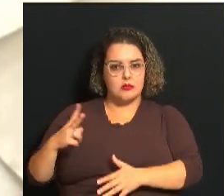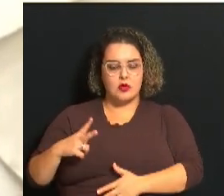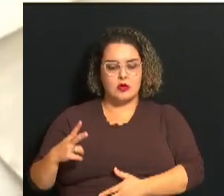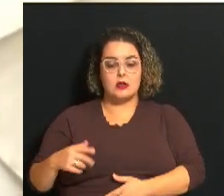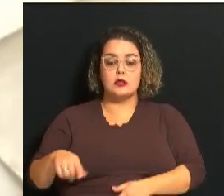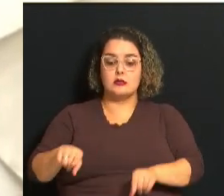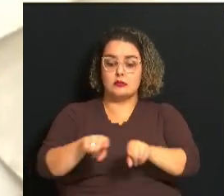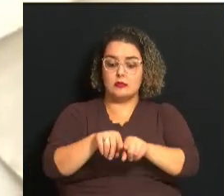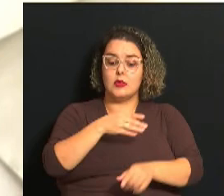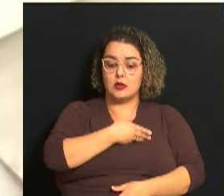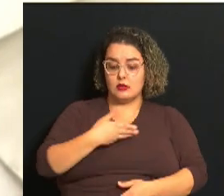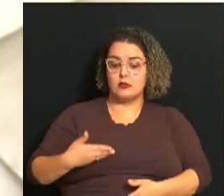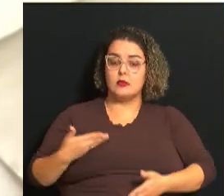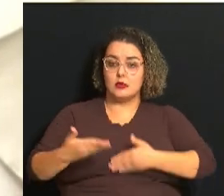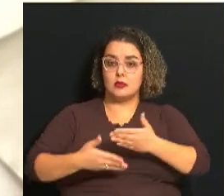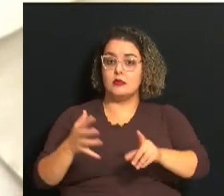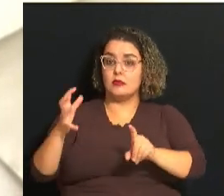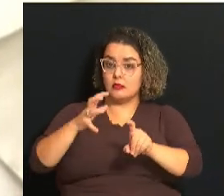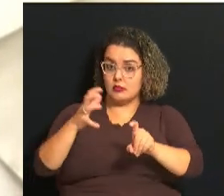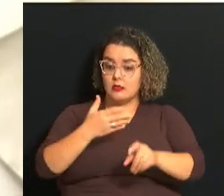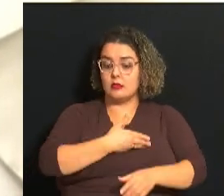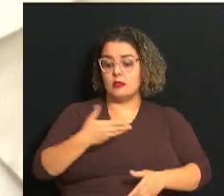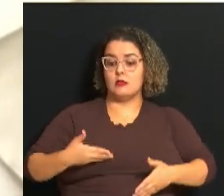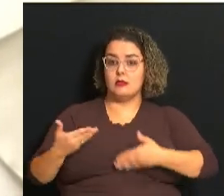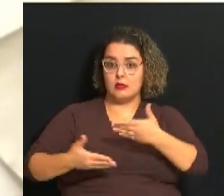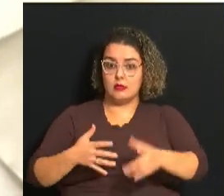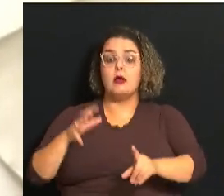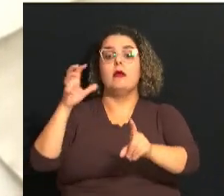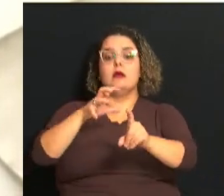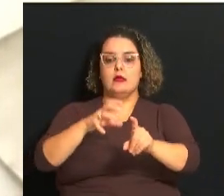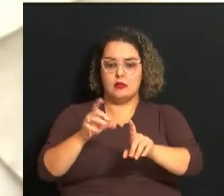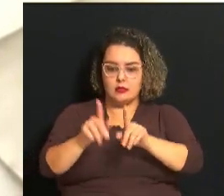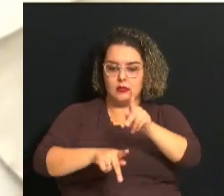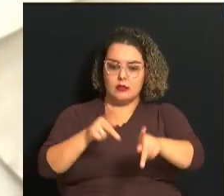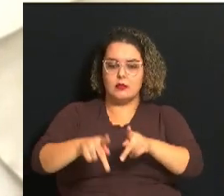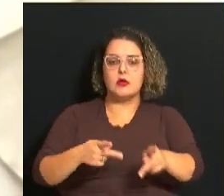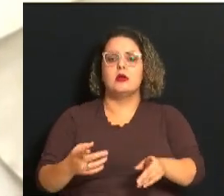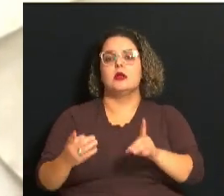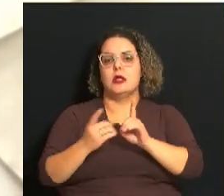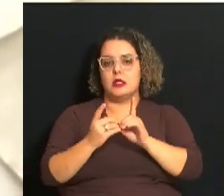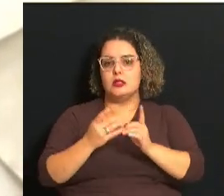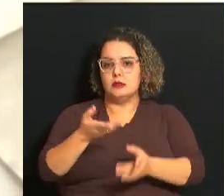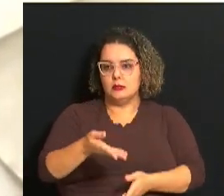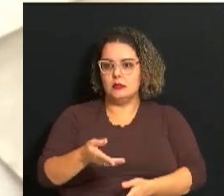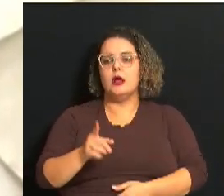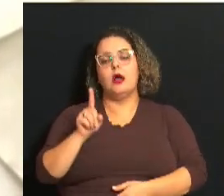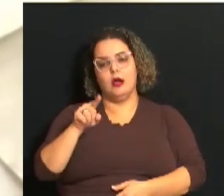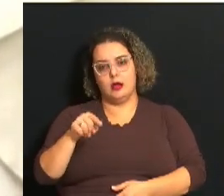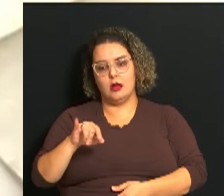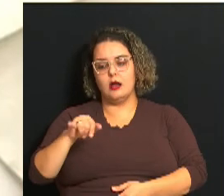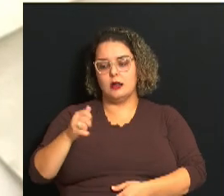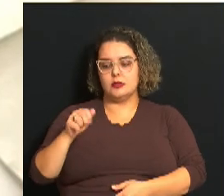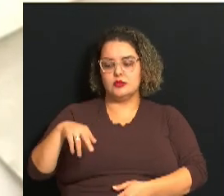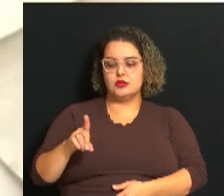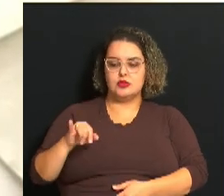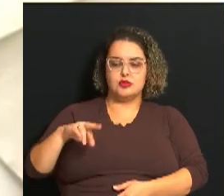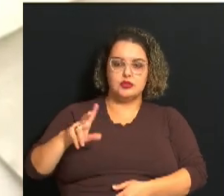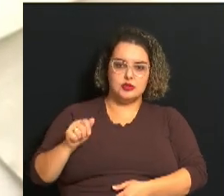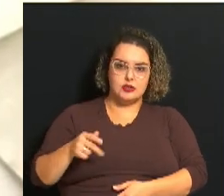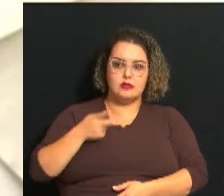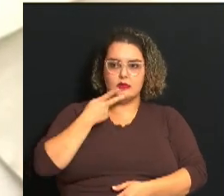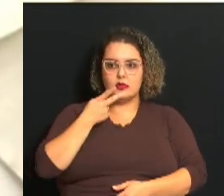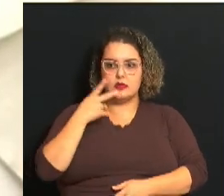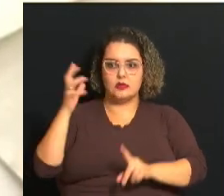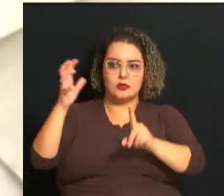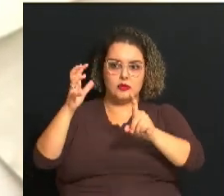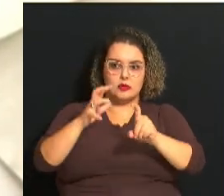e isso afeta o servidor que afeta a população que é atendida por ele com certeza né A Jandira falou sobre a questão do